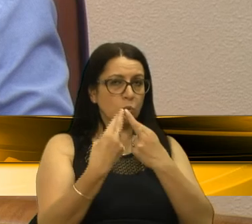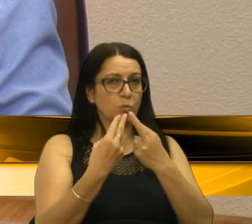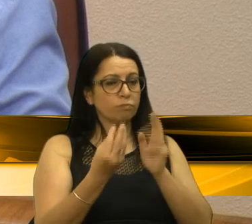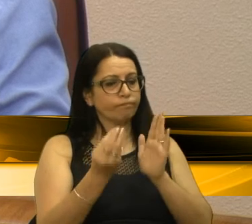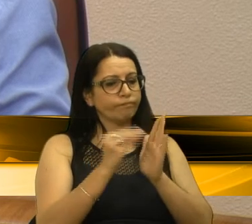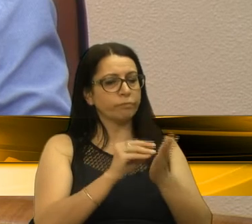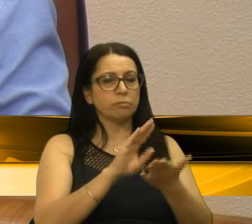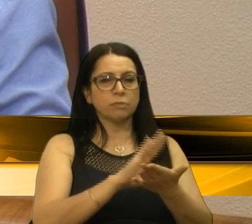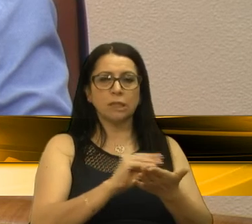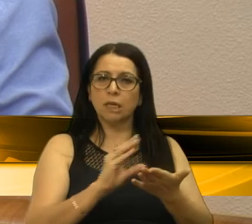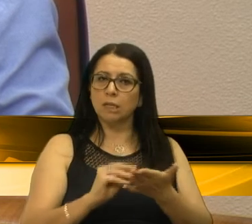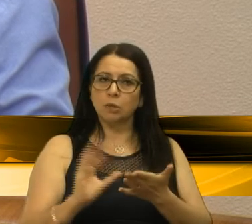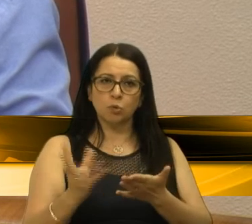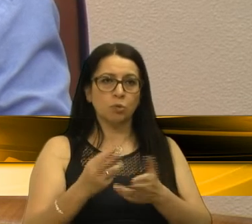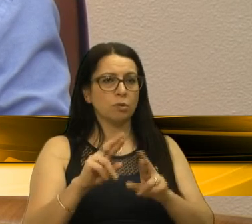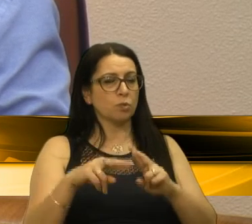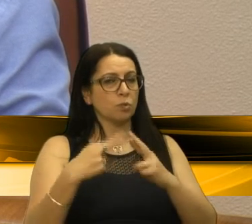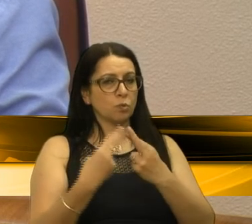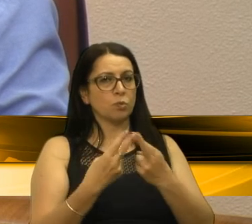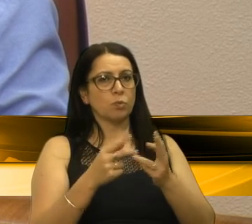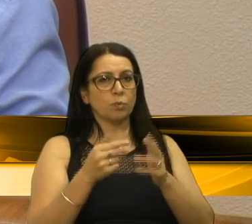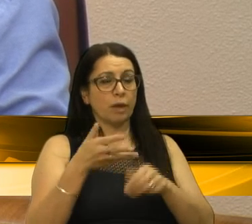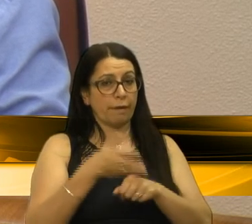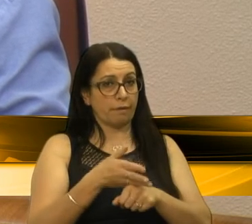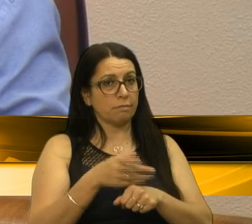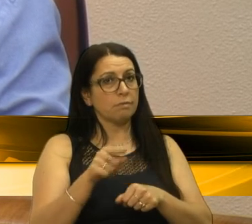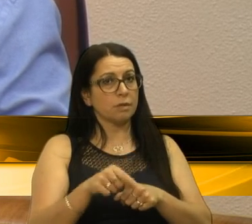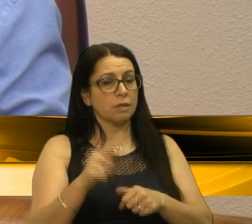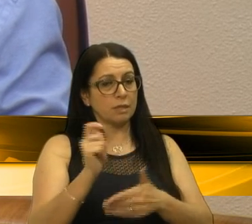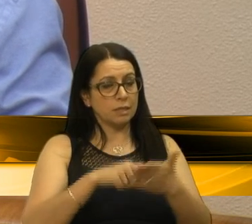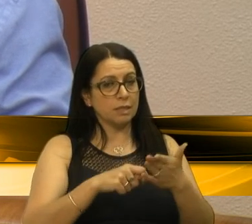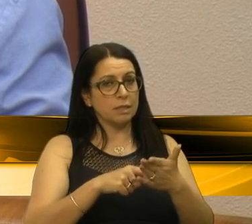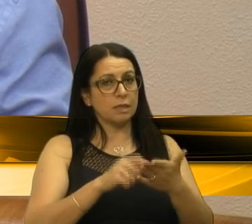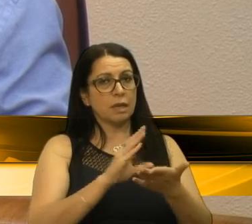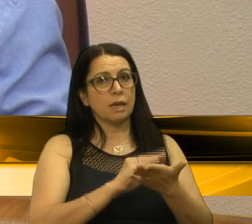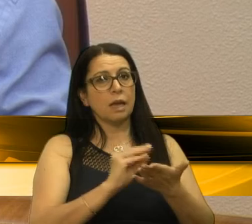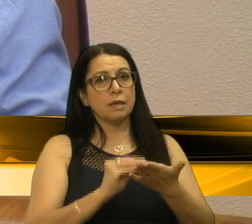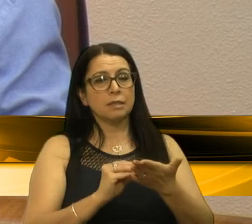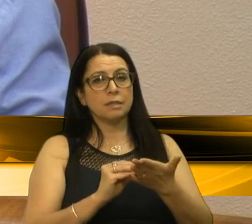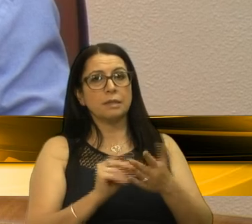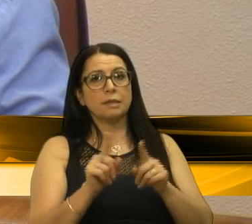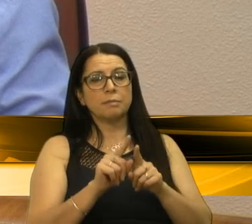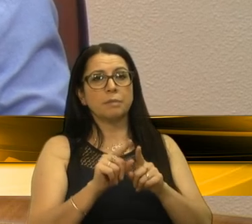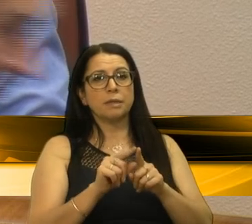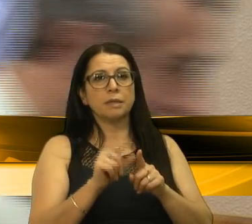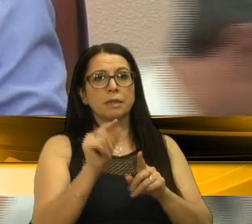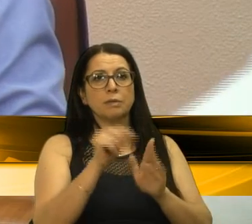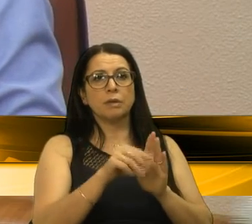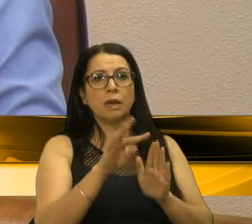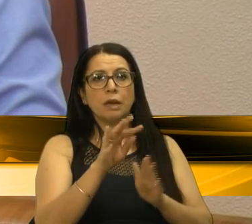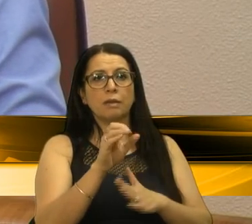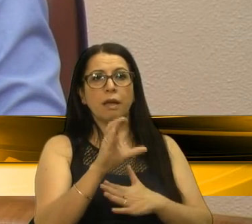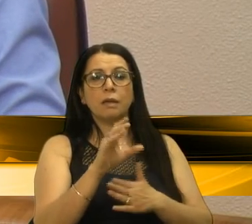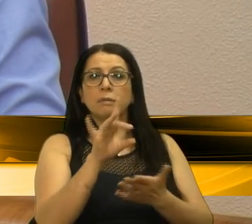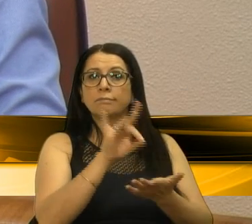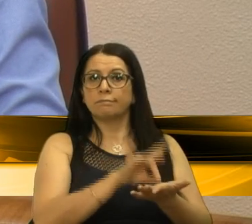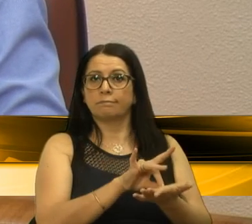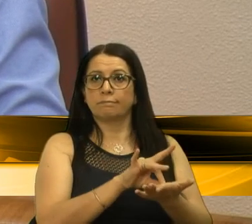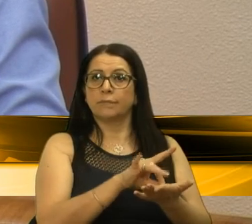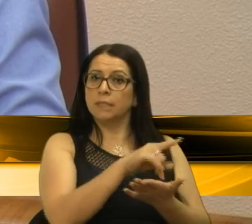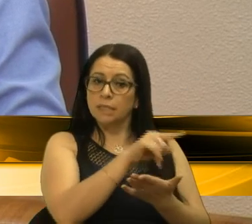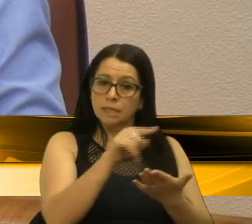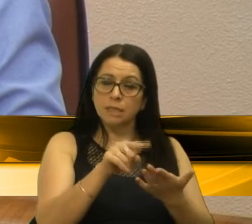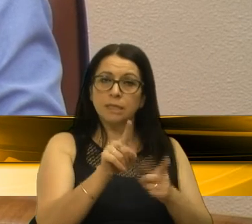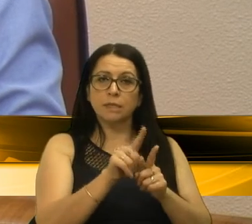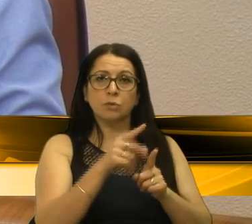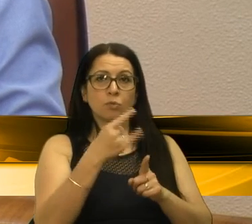atas, todas essas reuniões, elas entram. A gente assina a ata e ainda assina um termo aditivo ao TAC original. E dentre eles,